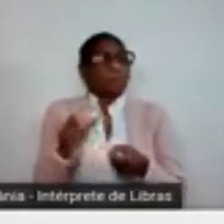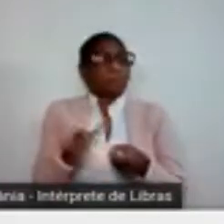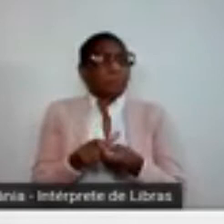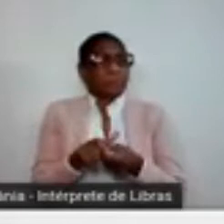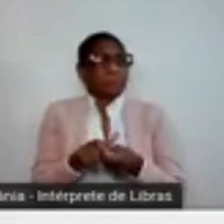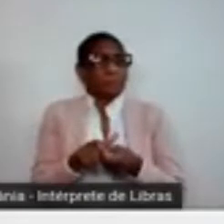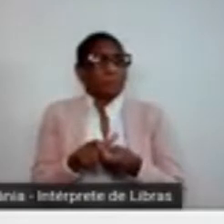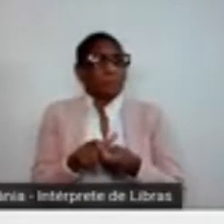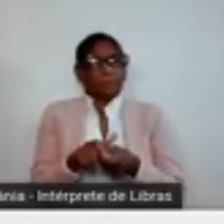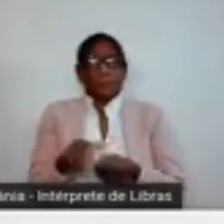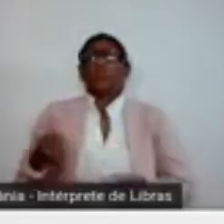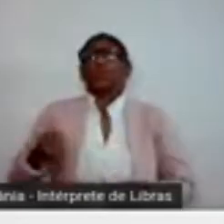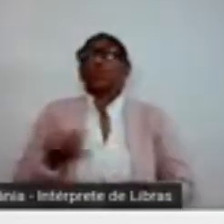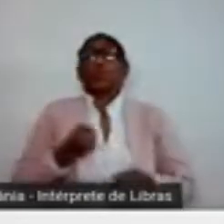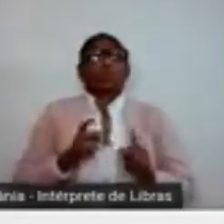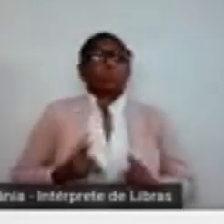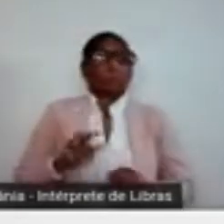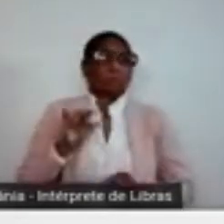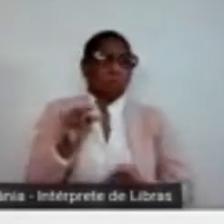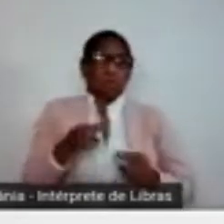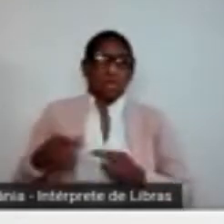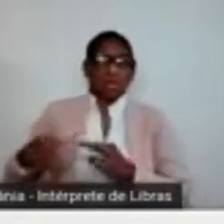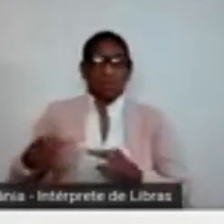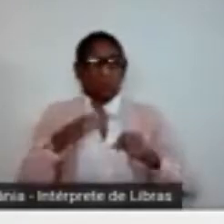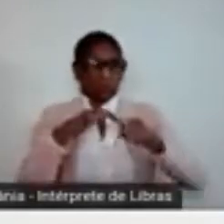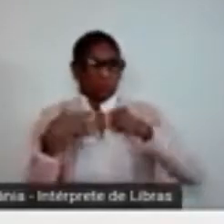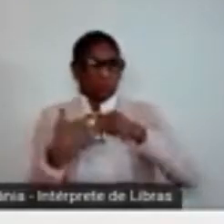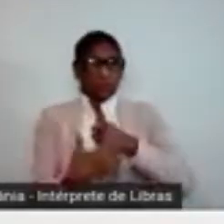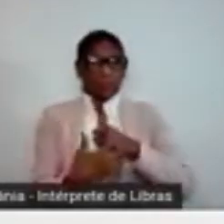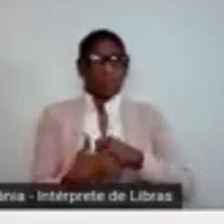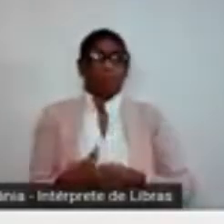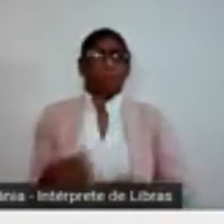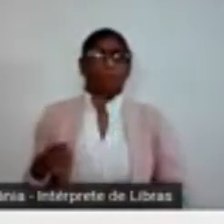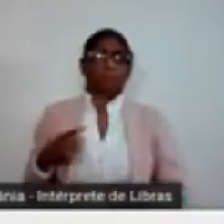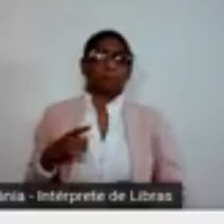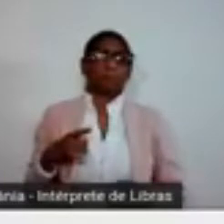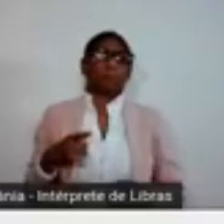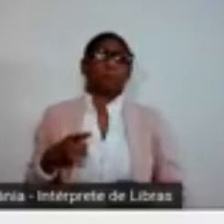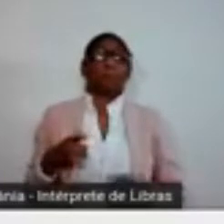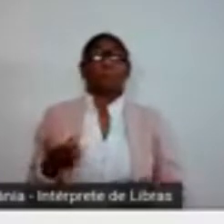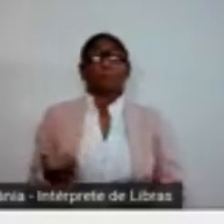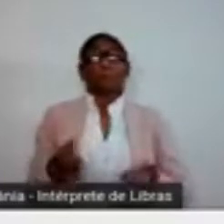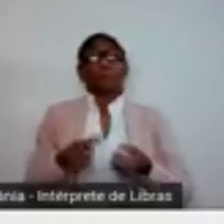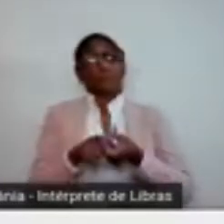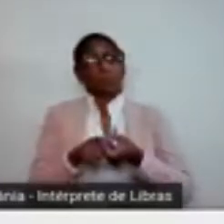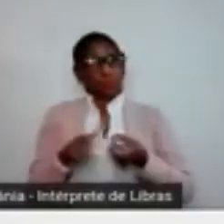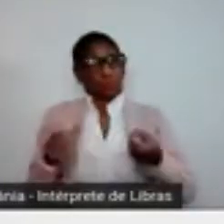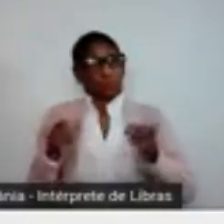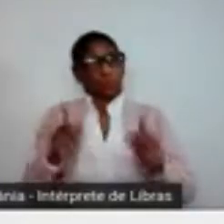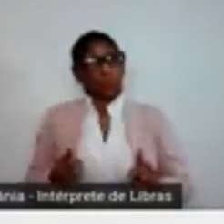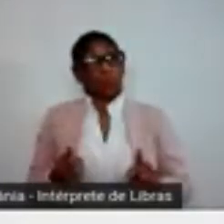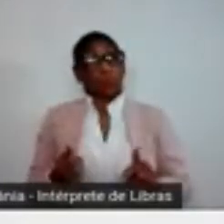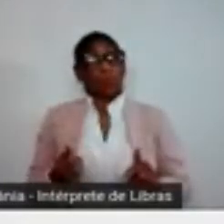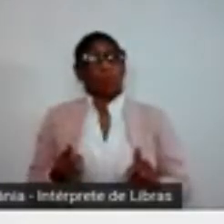número de habitantes, né, das nossas regiões de Covid. Nós temos também um pequeno crescimento do número de casos ativos sobre